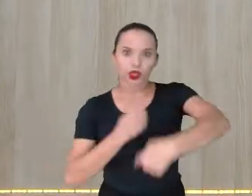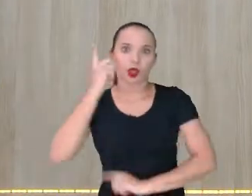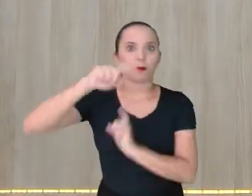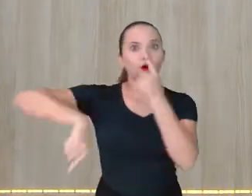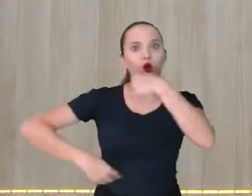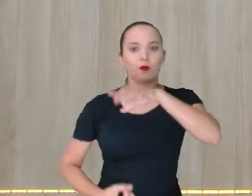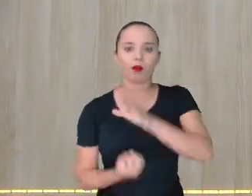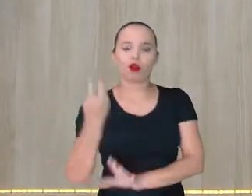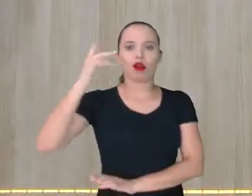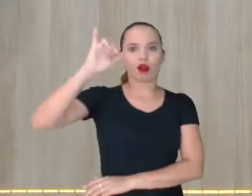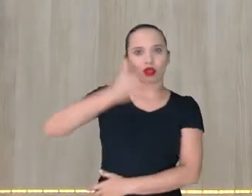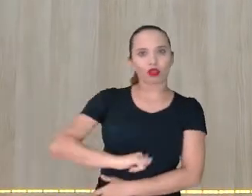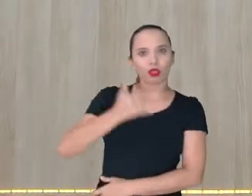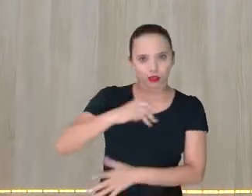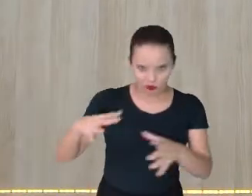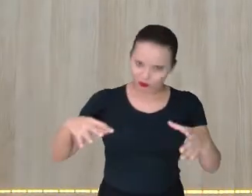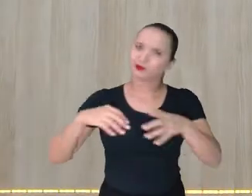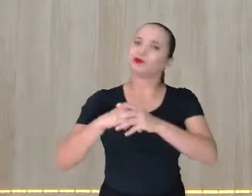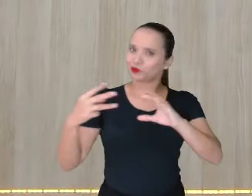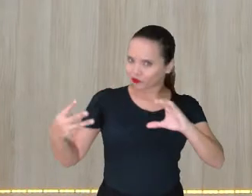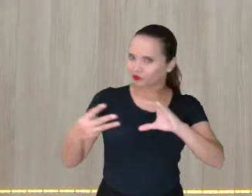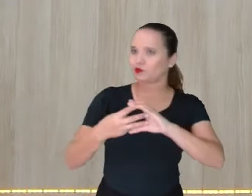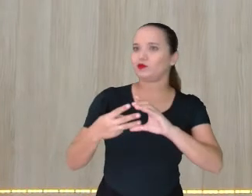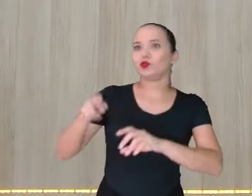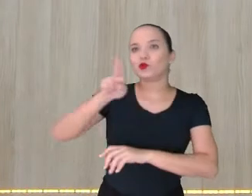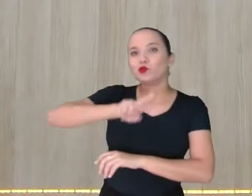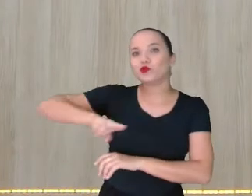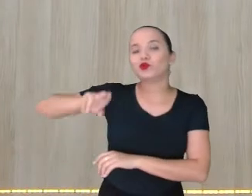célula que isso acontece, através das